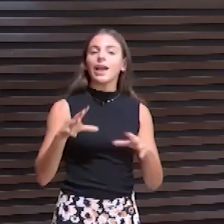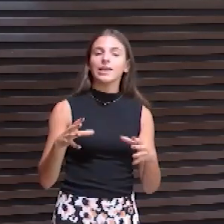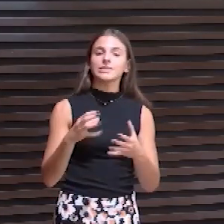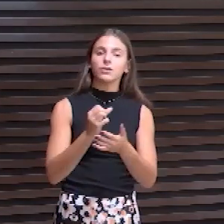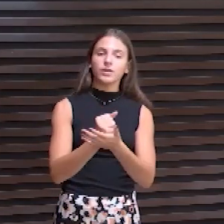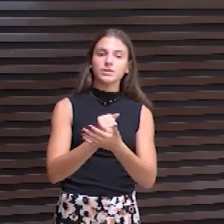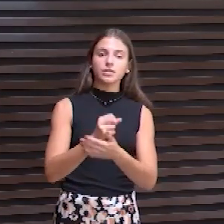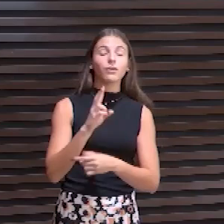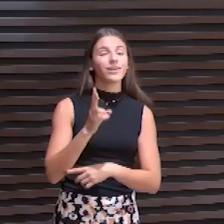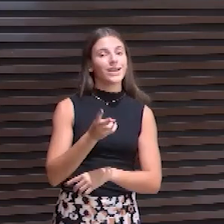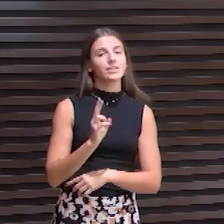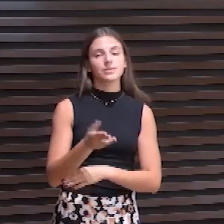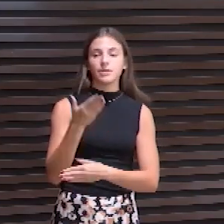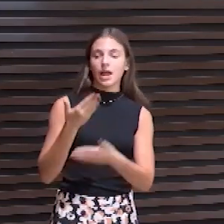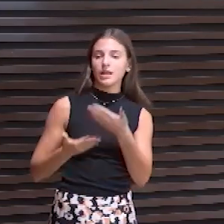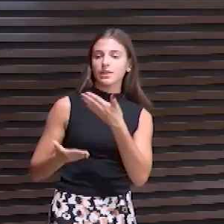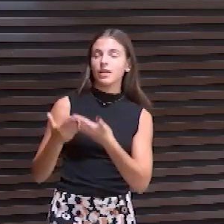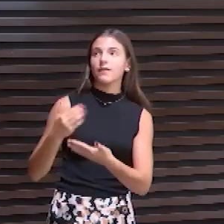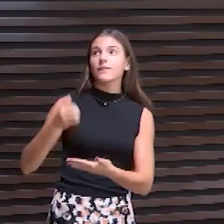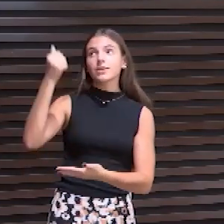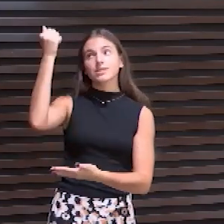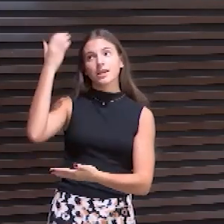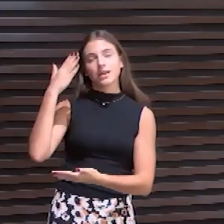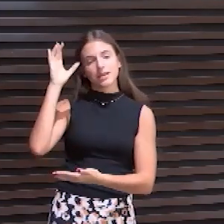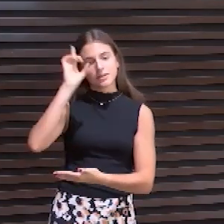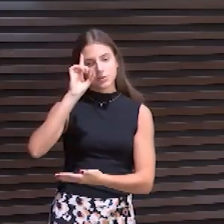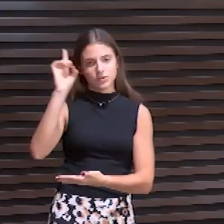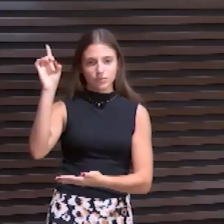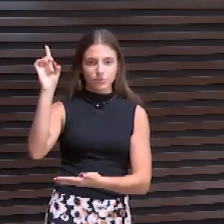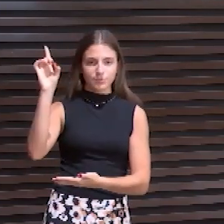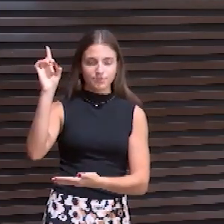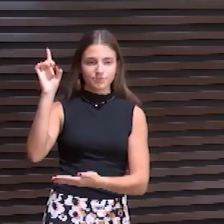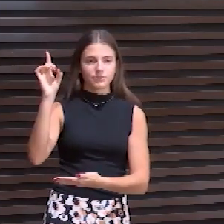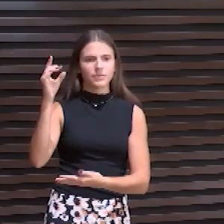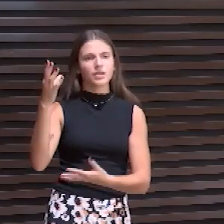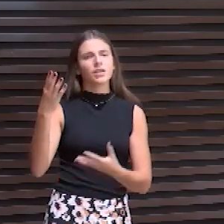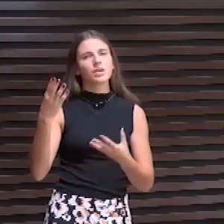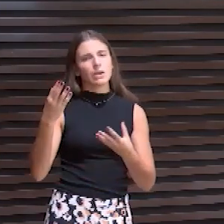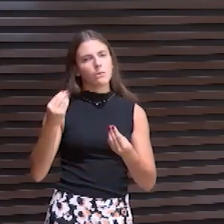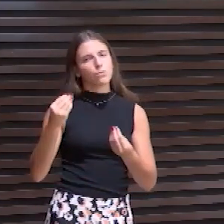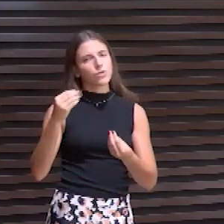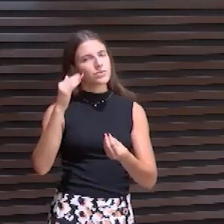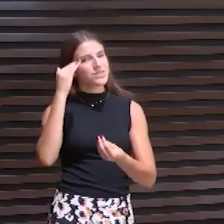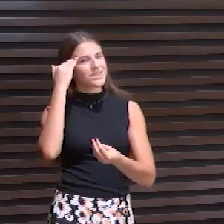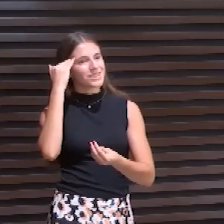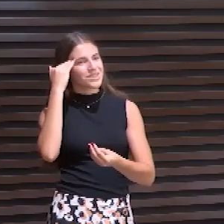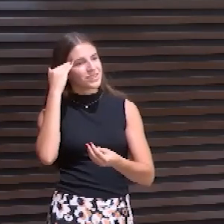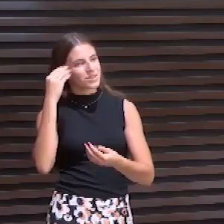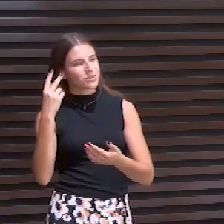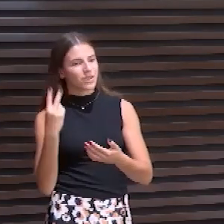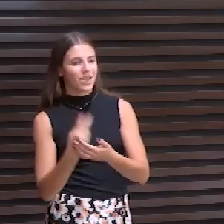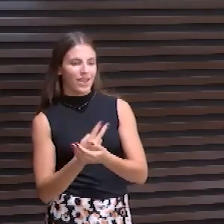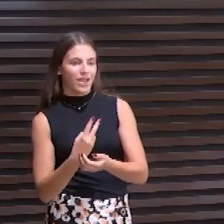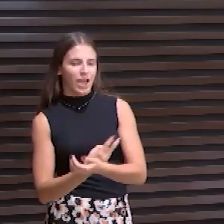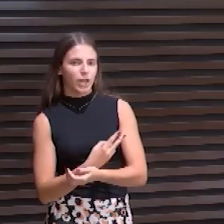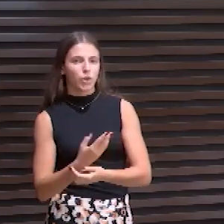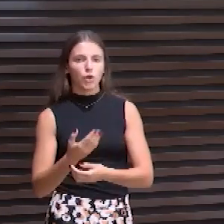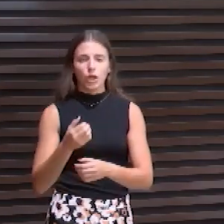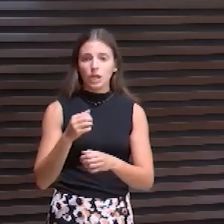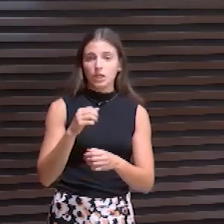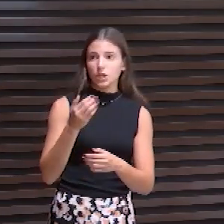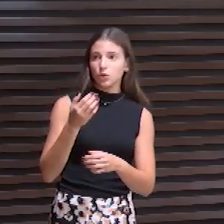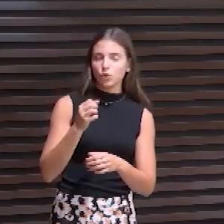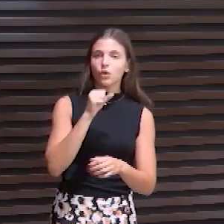pelas obras. A salvação sempre foi pela graça de Deus. Muitos têm um entendimento errado, que no Antigo Testamento a salvação era pelas obras. Nunca.